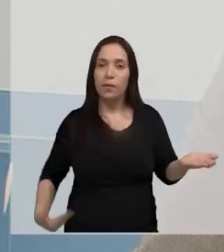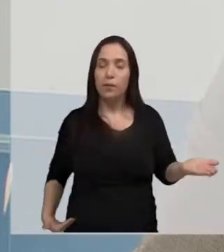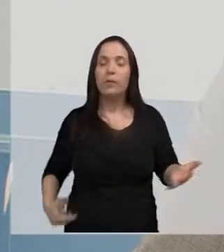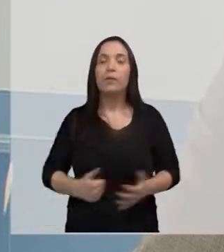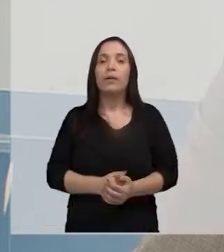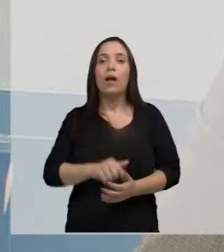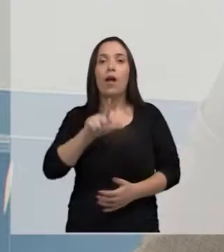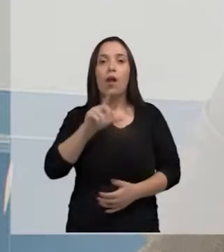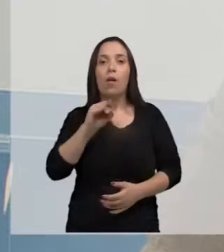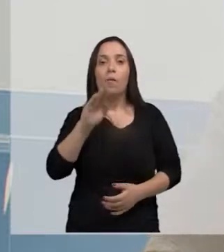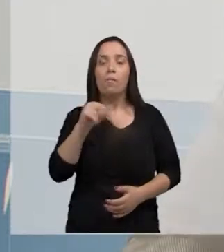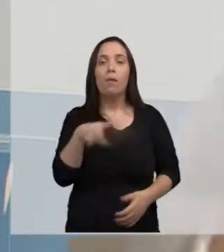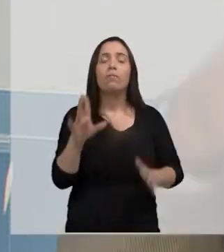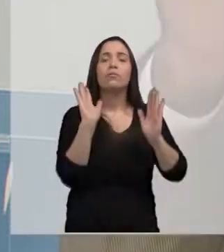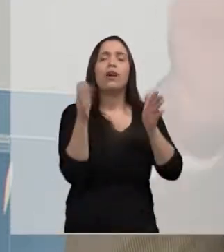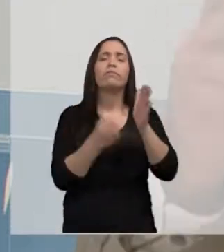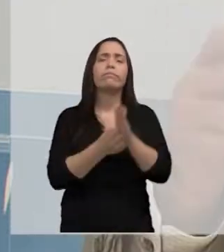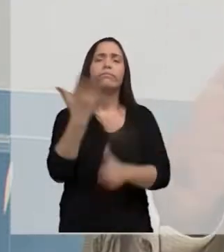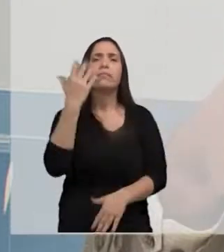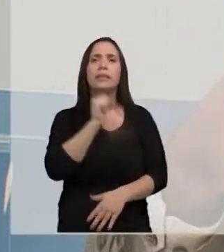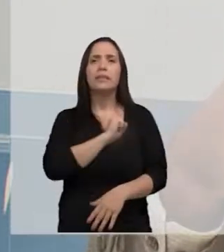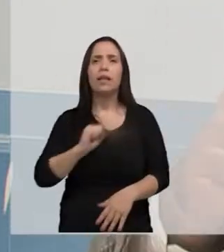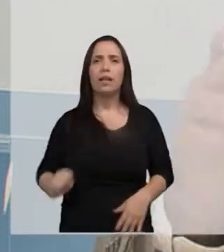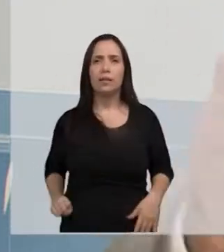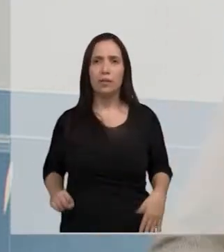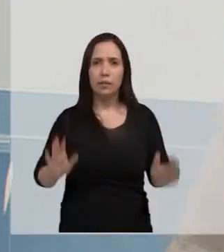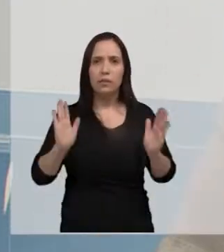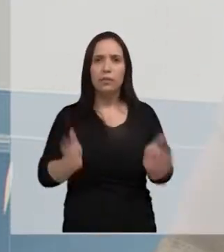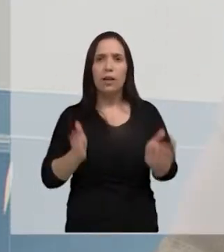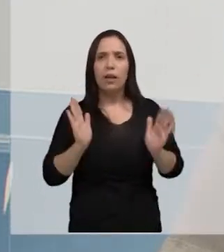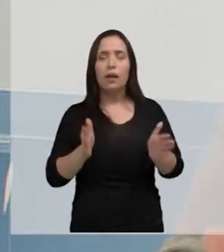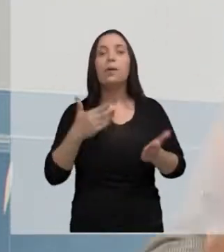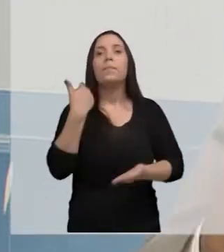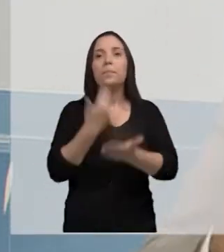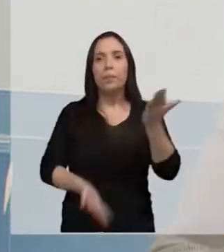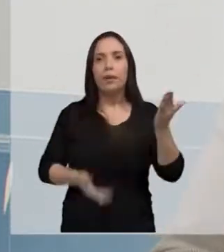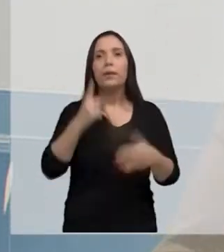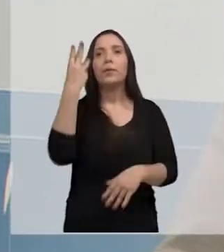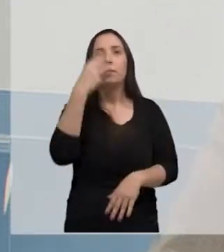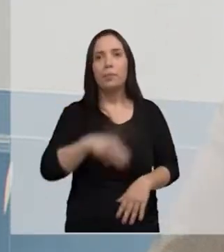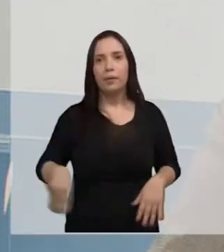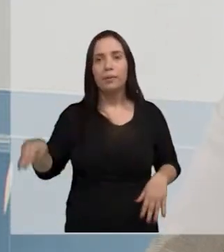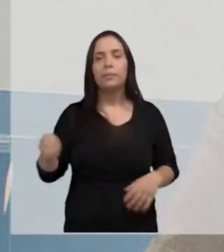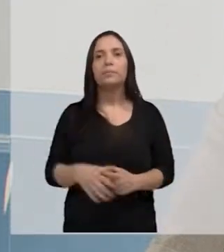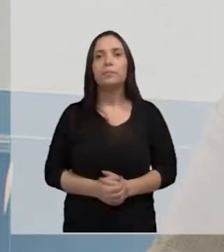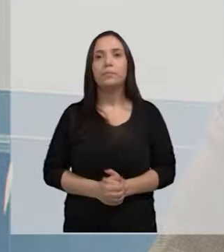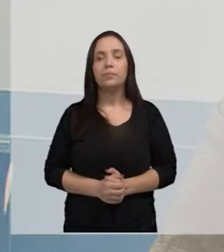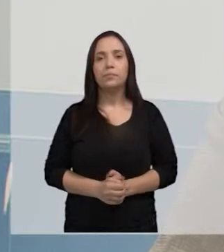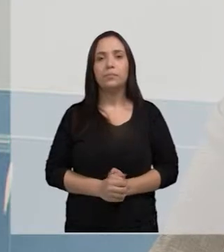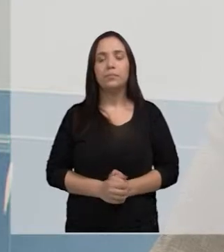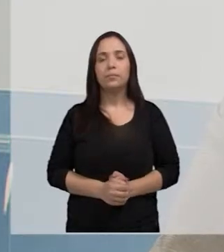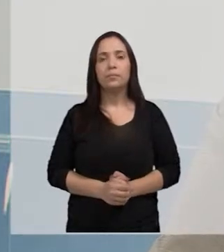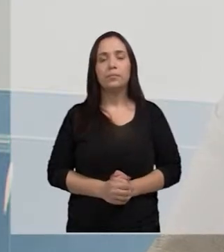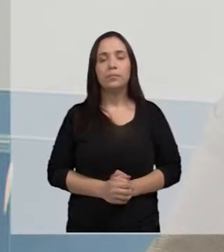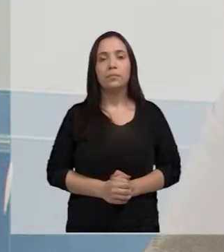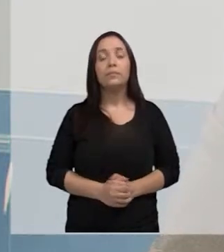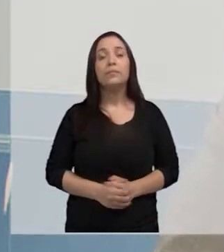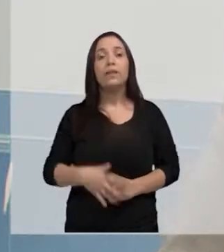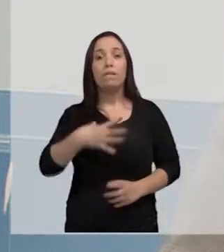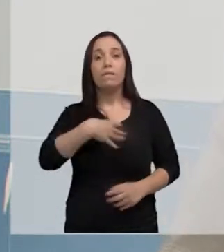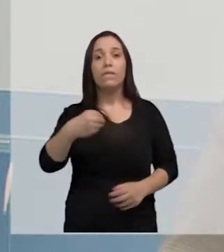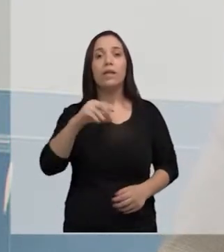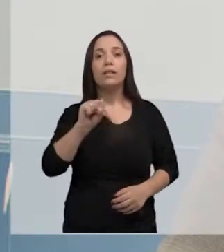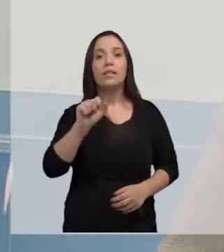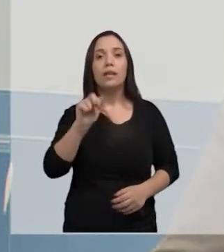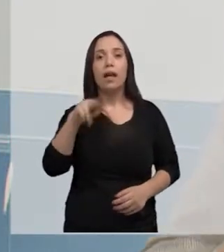Edson Lobão, senador não sei quantas vezes, estava caindo na casca de ser senador, perdeu a eleição no Maranhão, que era senador do Sarney. O filho